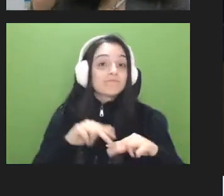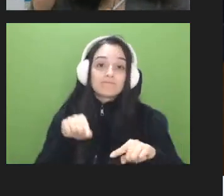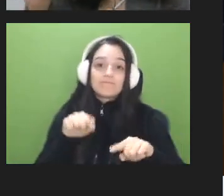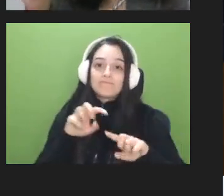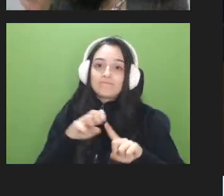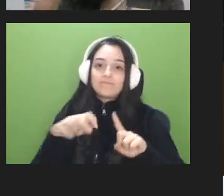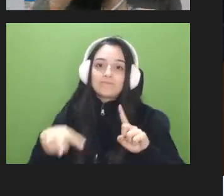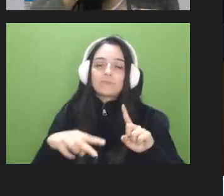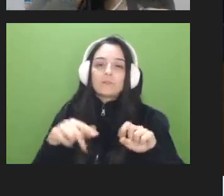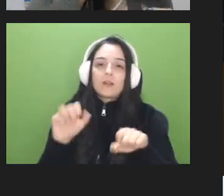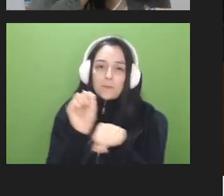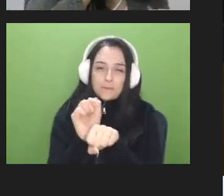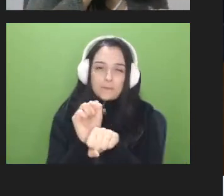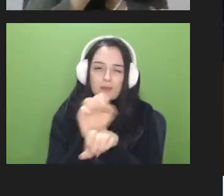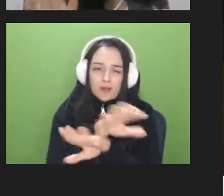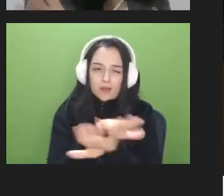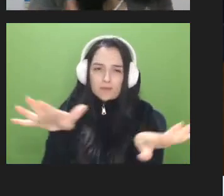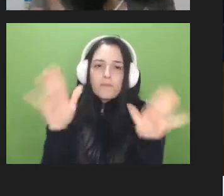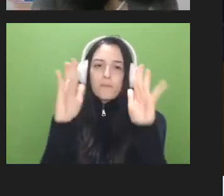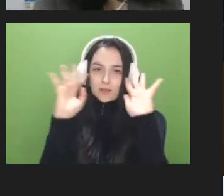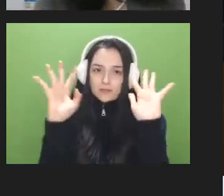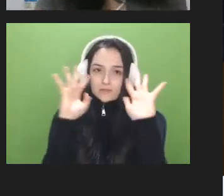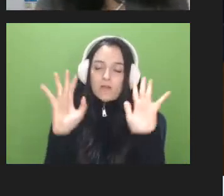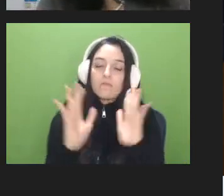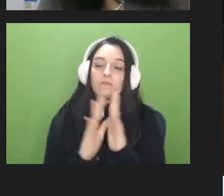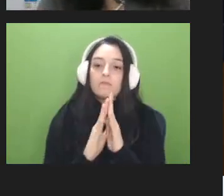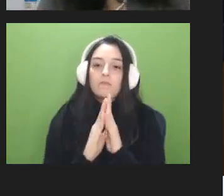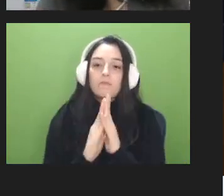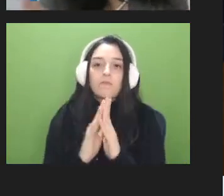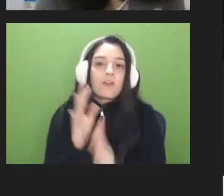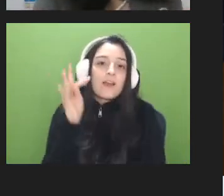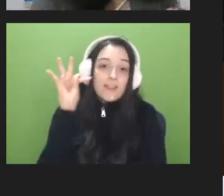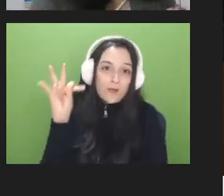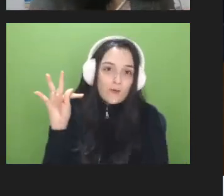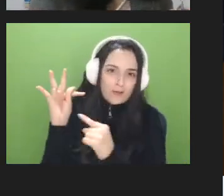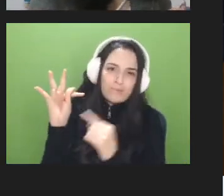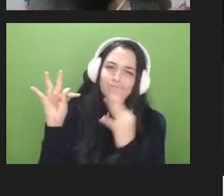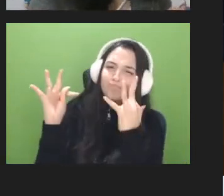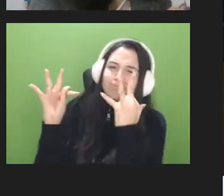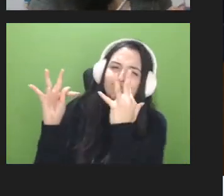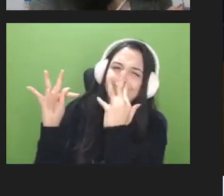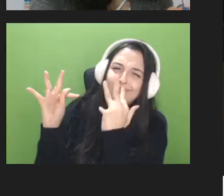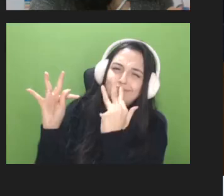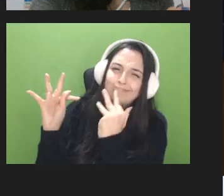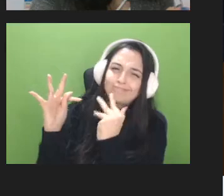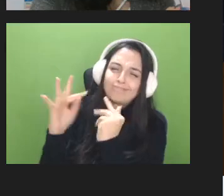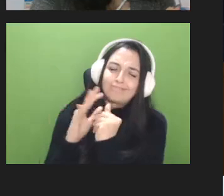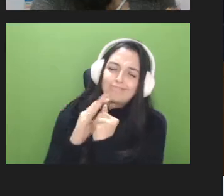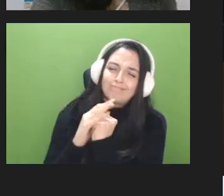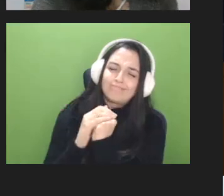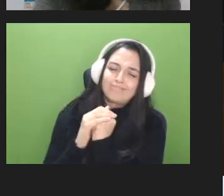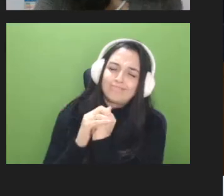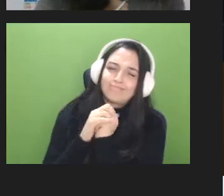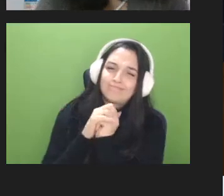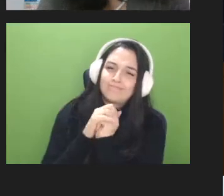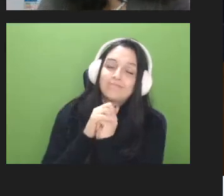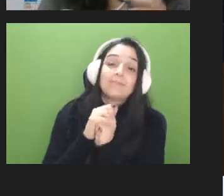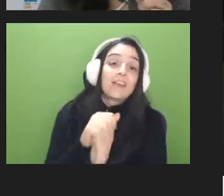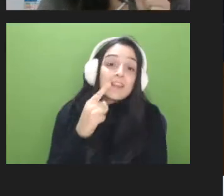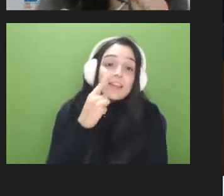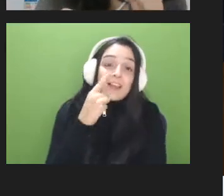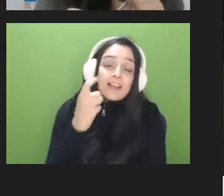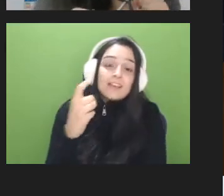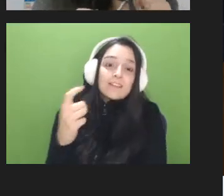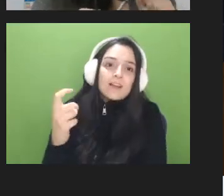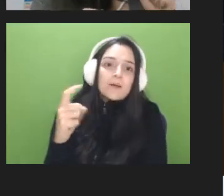porque vamos parar agora para pensar que, ok, na teoria isso é muito bonito, né? Isso é muito, muito interessante, assim, de pensar. Mas